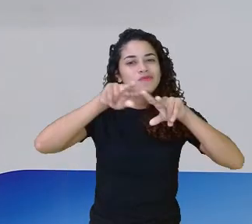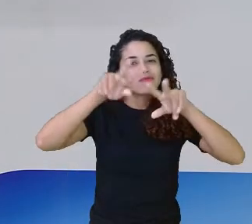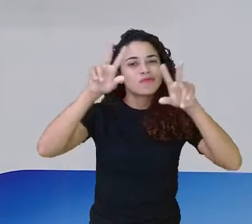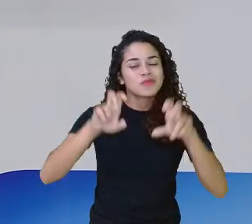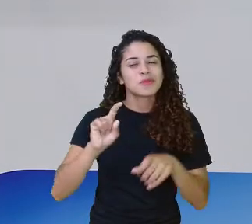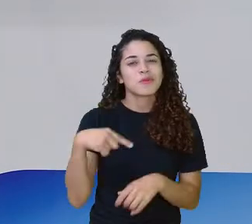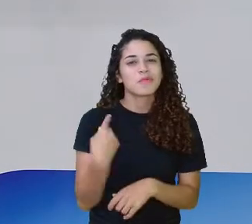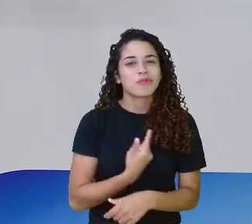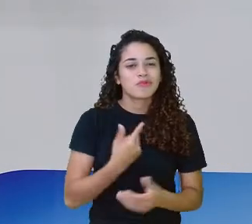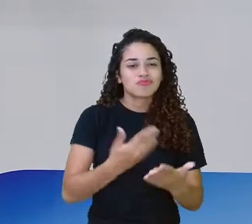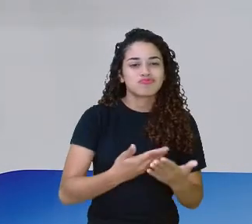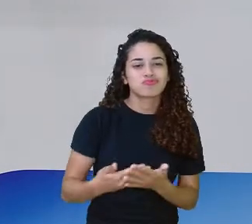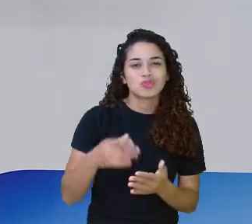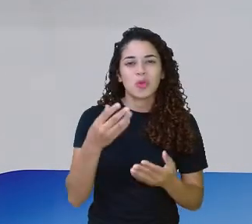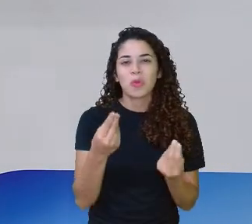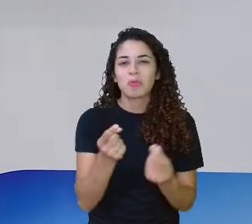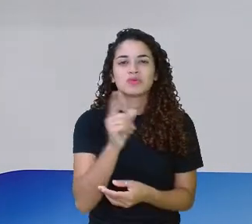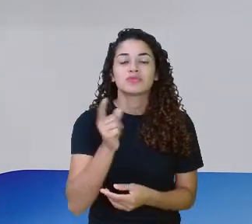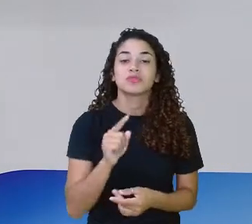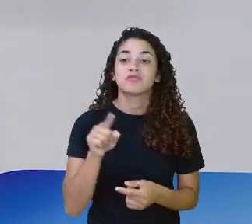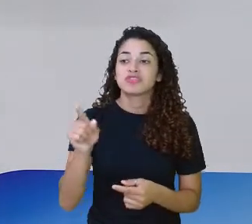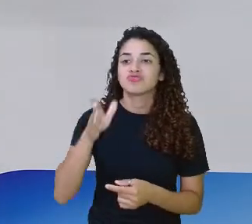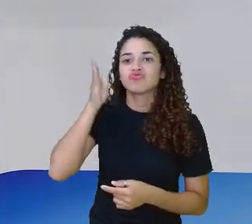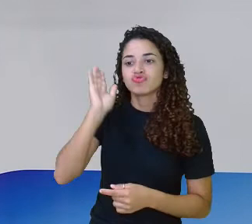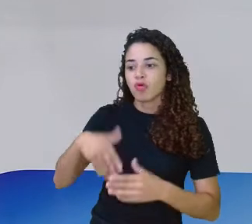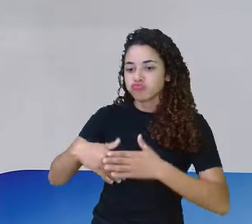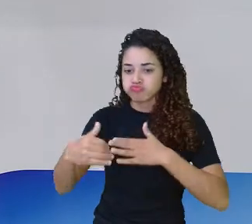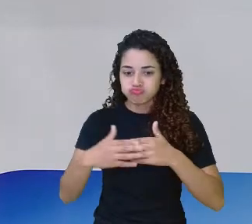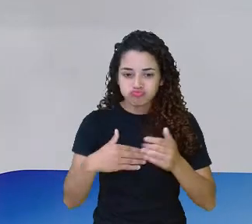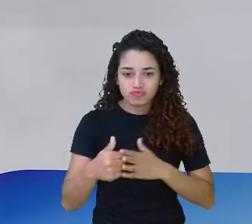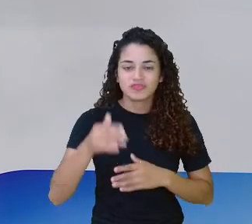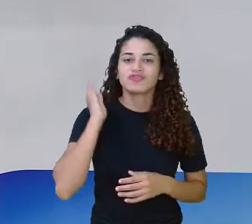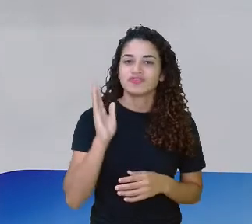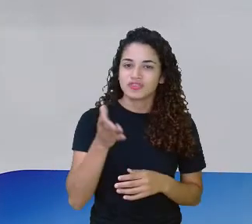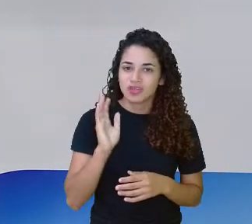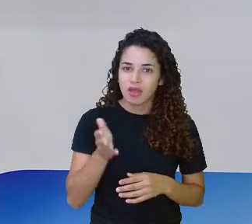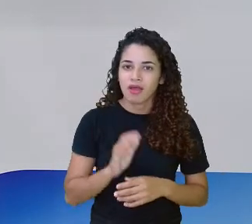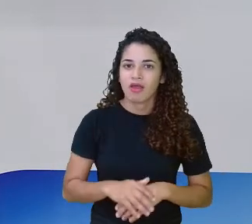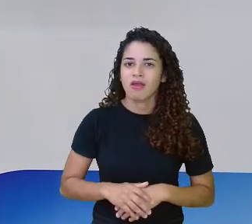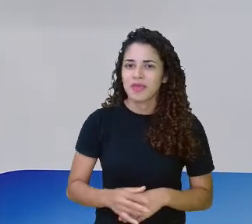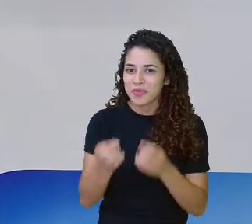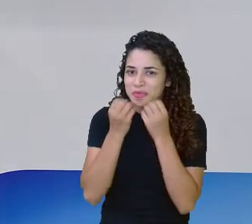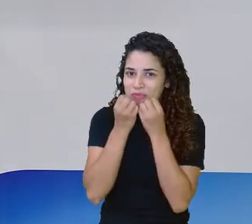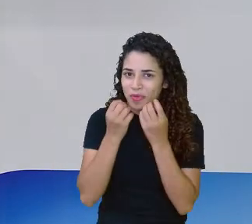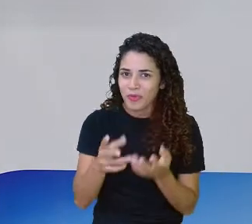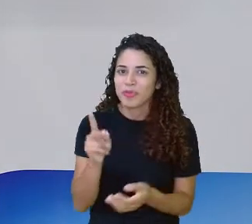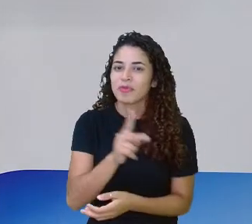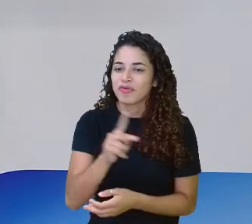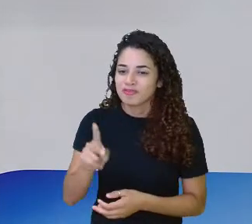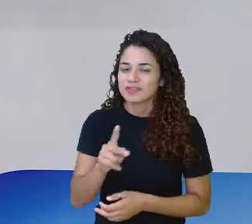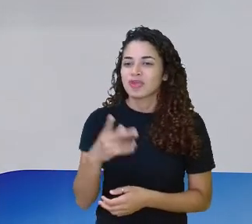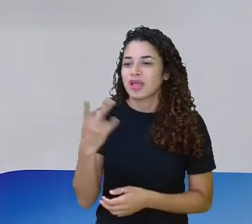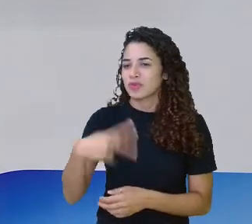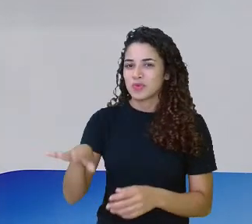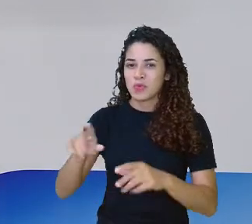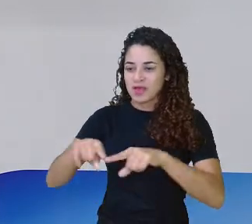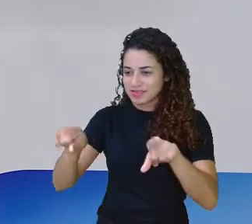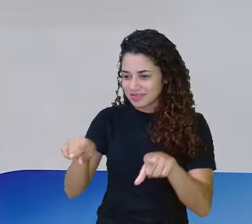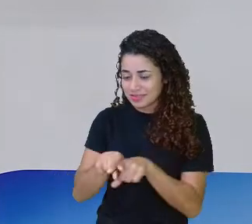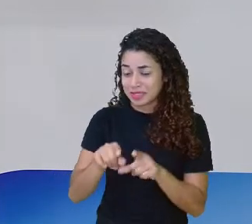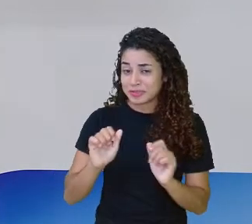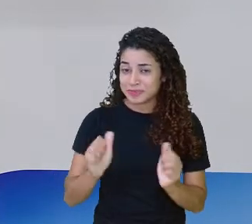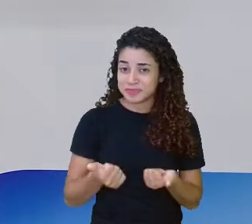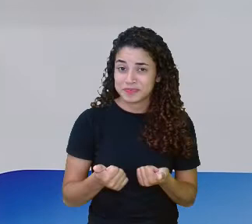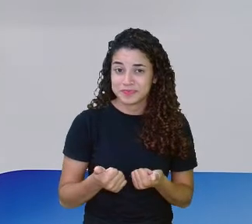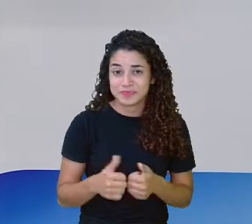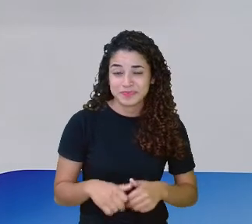trabalha muito e vocês estão dominando bastante, graças à professora de vocês da sala de aula. É lógico, né?